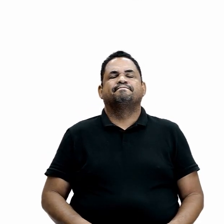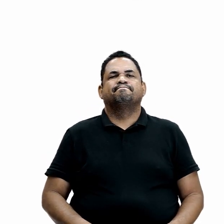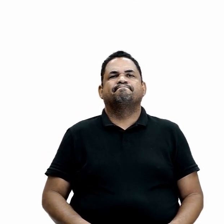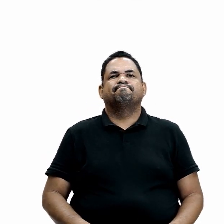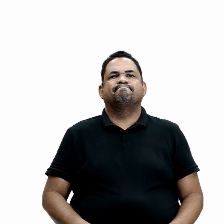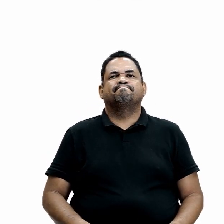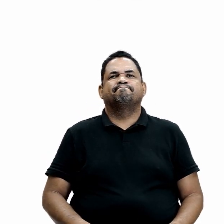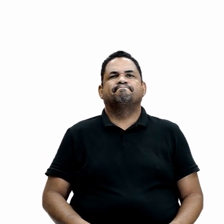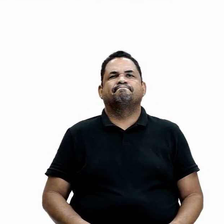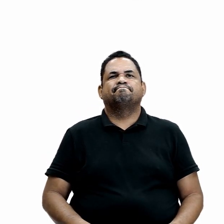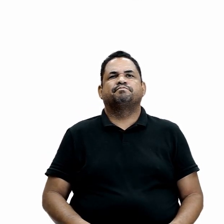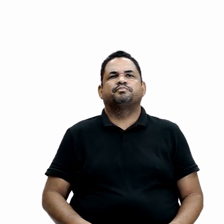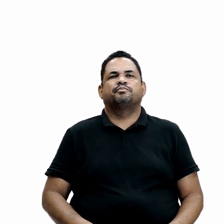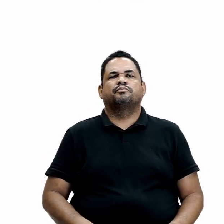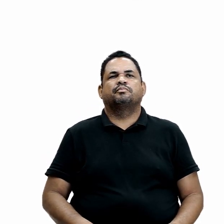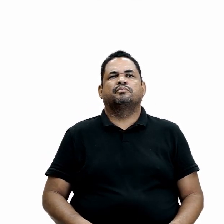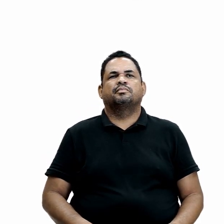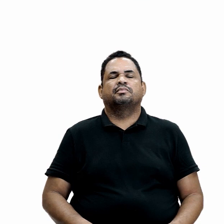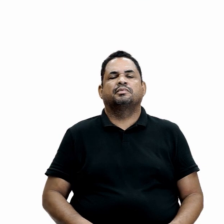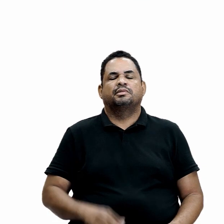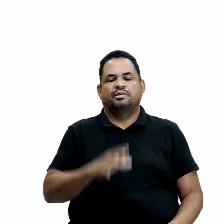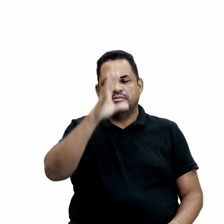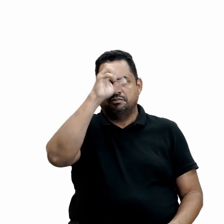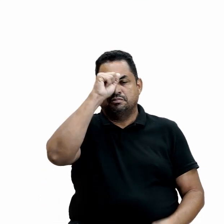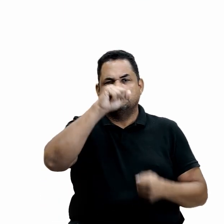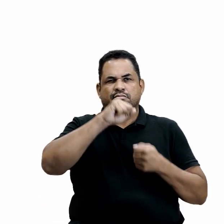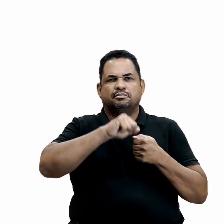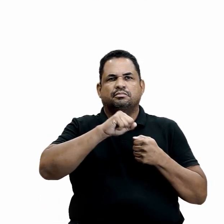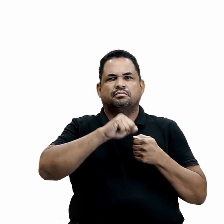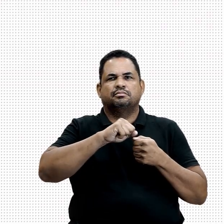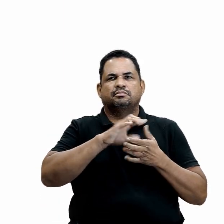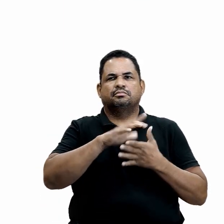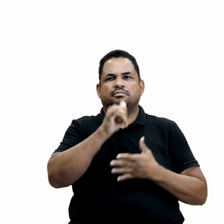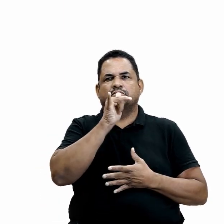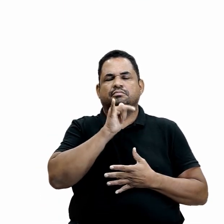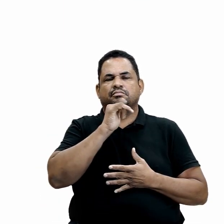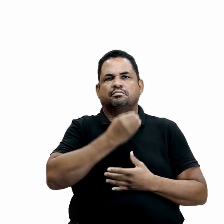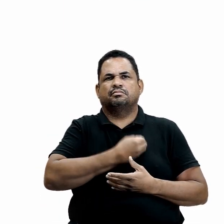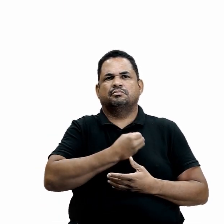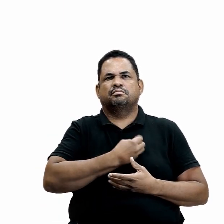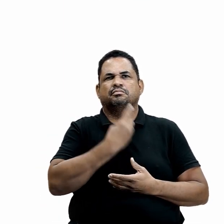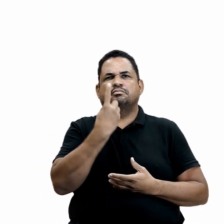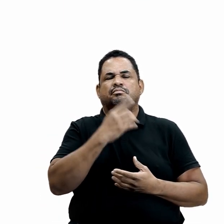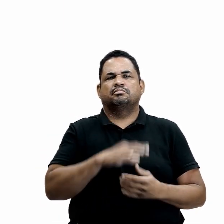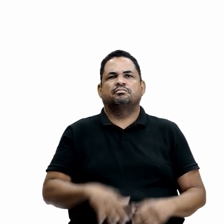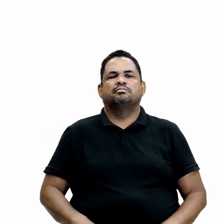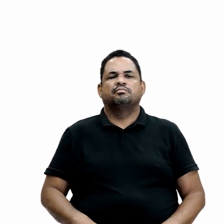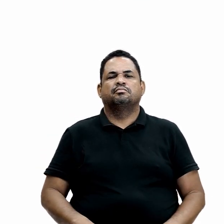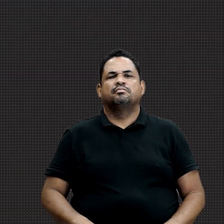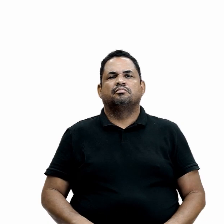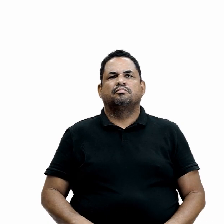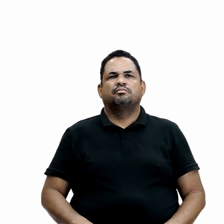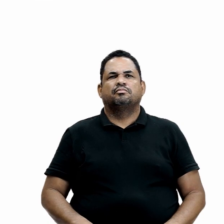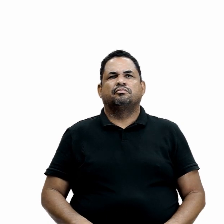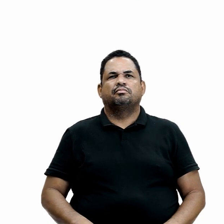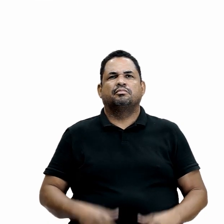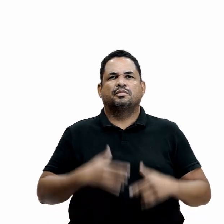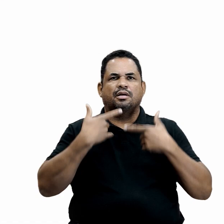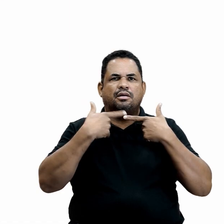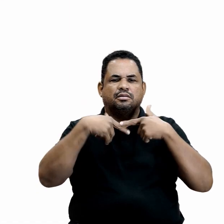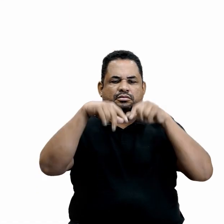fazendo. Aqui no aprender fazendo, exemplo número 1, temos de que a